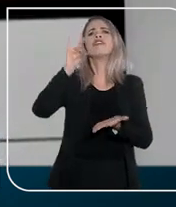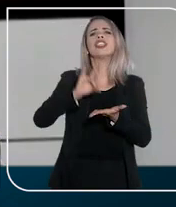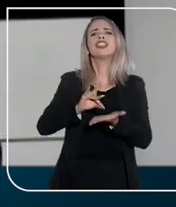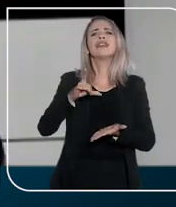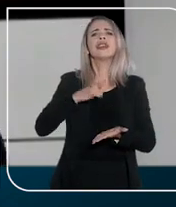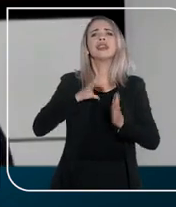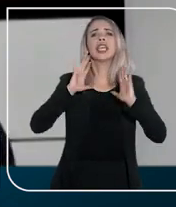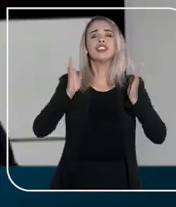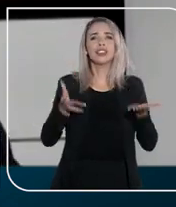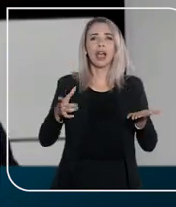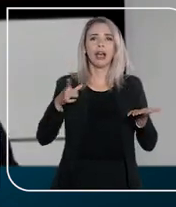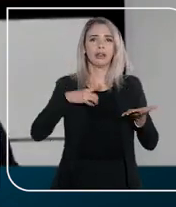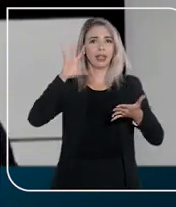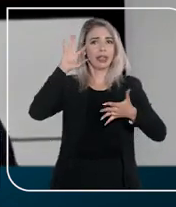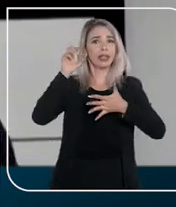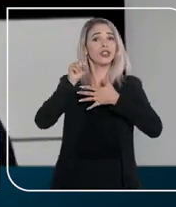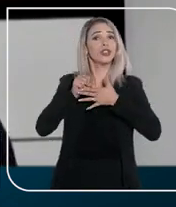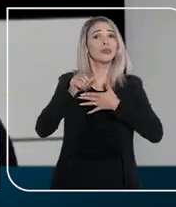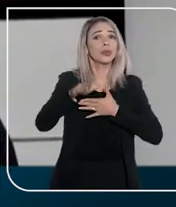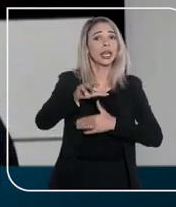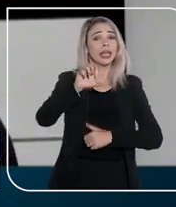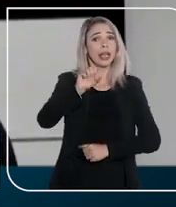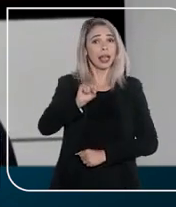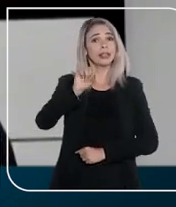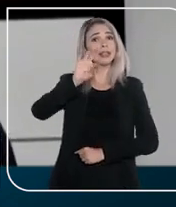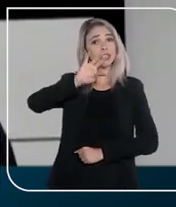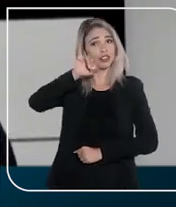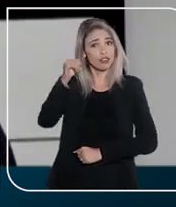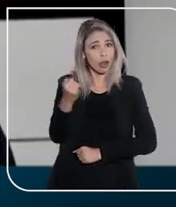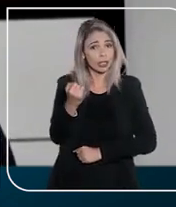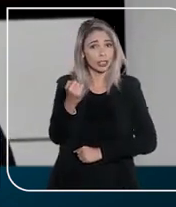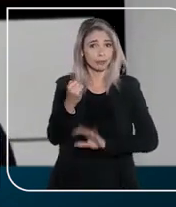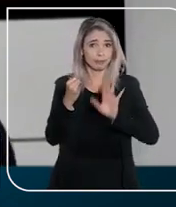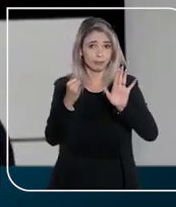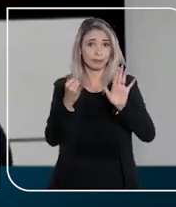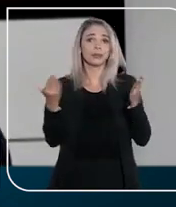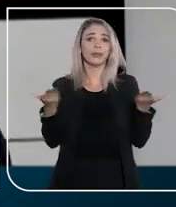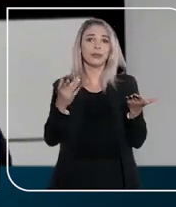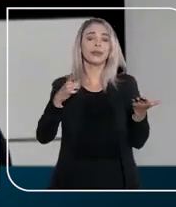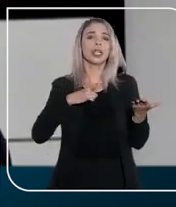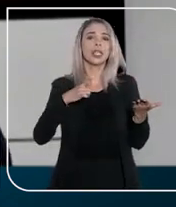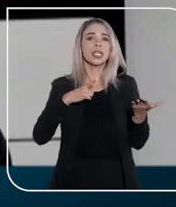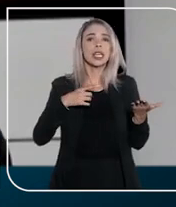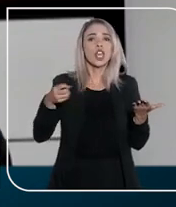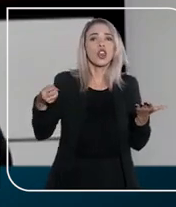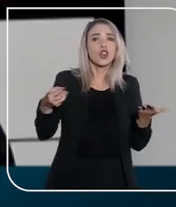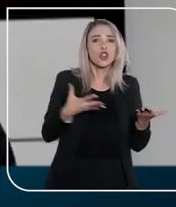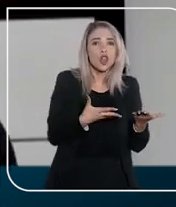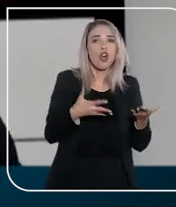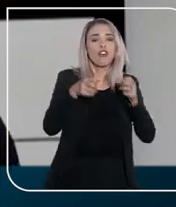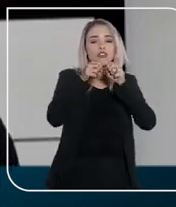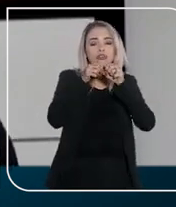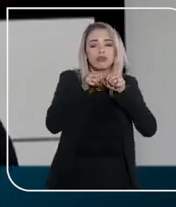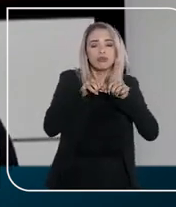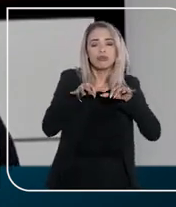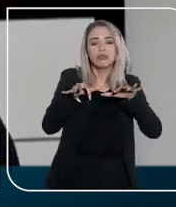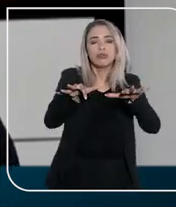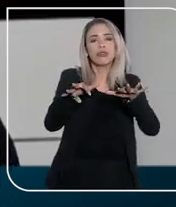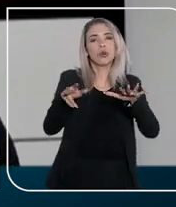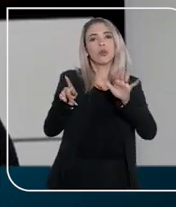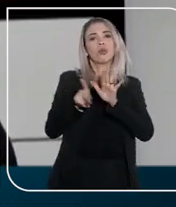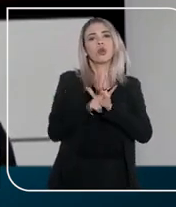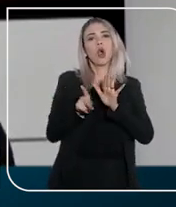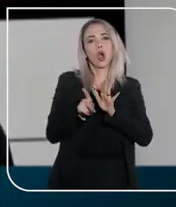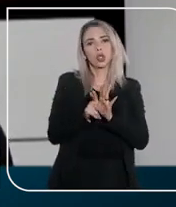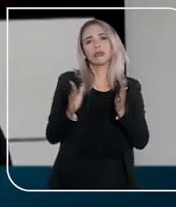com a jurisprudência do Superior Tribunal de Justiça. Estamos fazendo agora uma nova expansão dessas exceções.